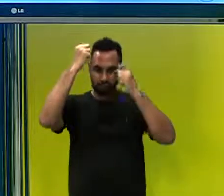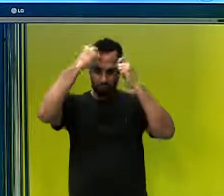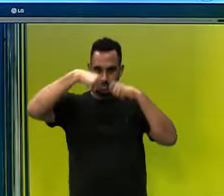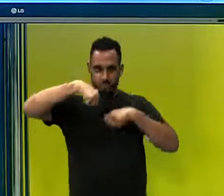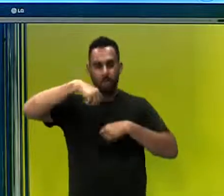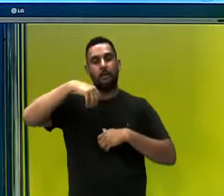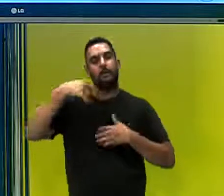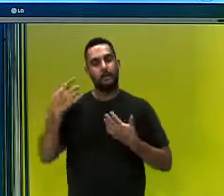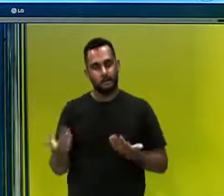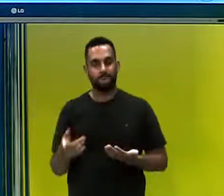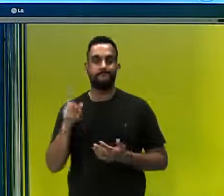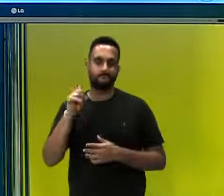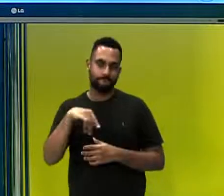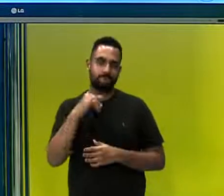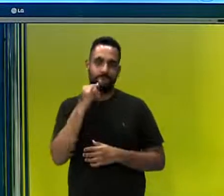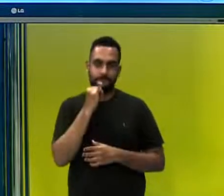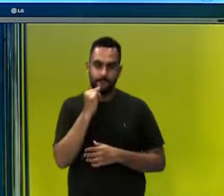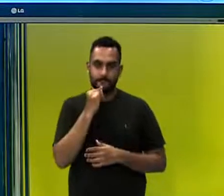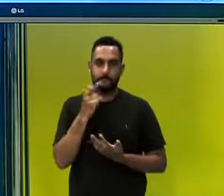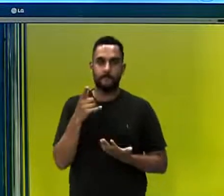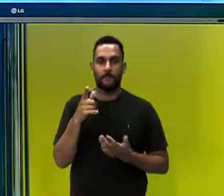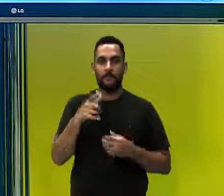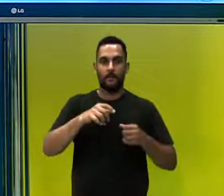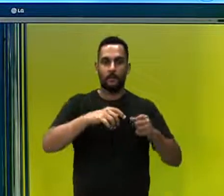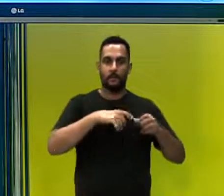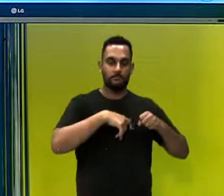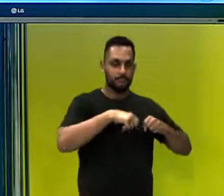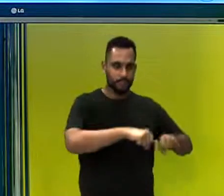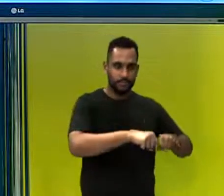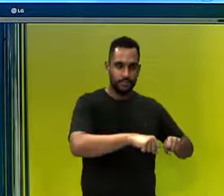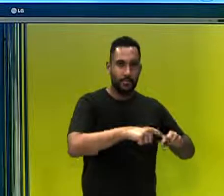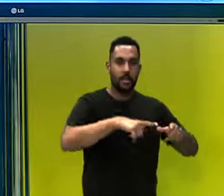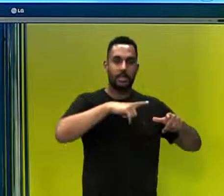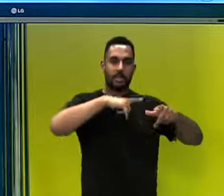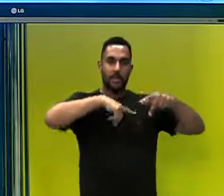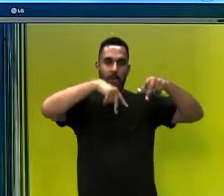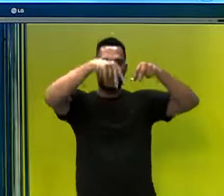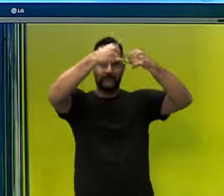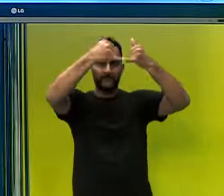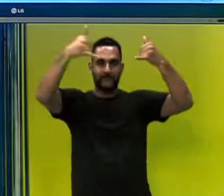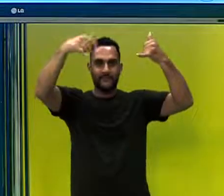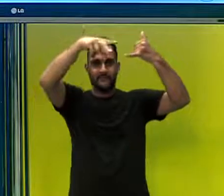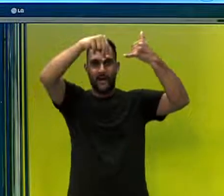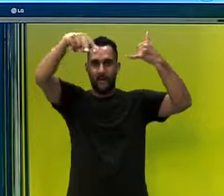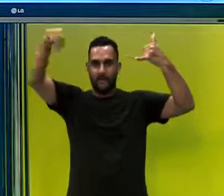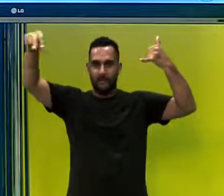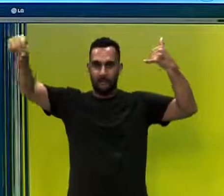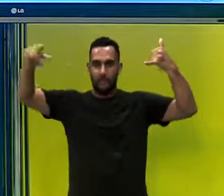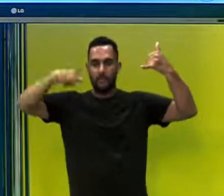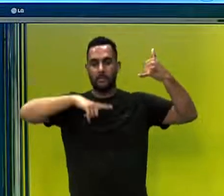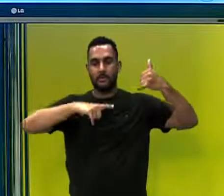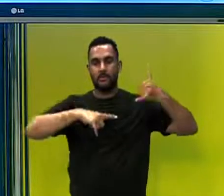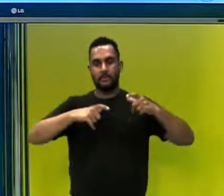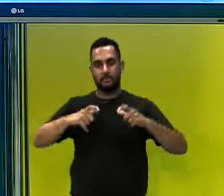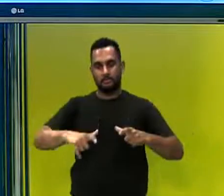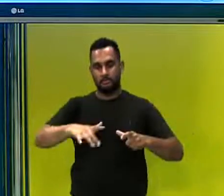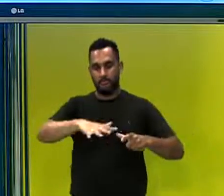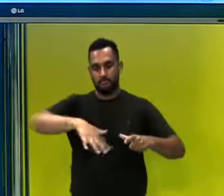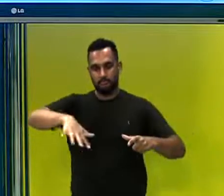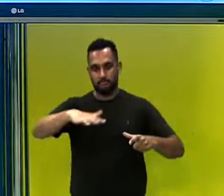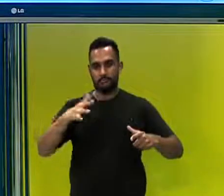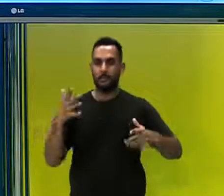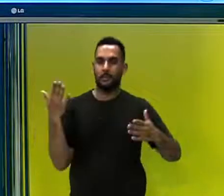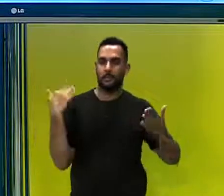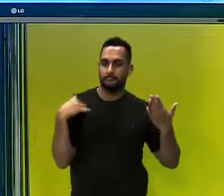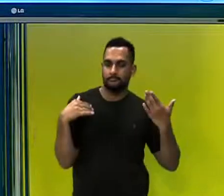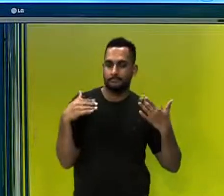comuns, né? Por exemplo, o tanque onde eles lavavam roupa, o varal para pendurar a roupa, o pátio para todo o lazer e